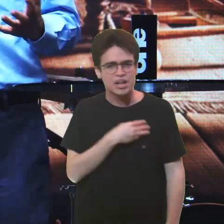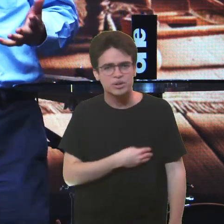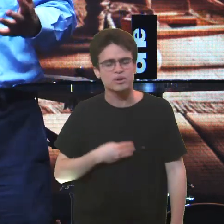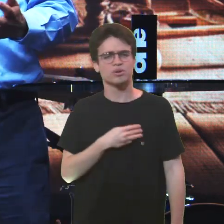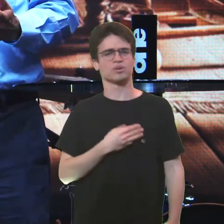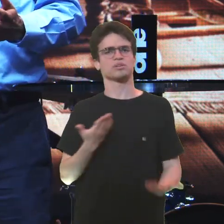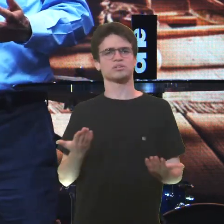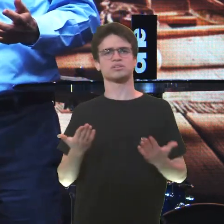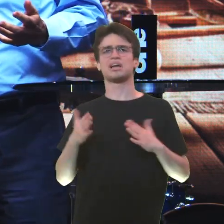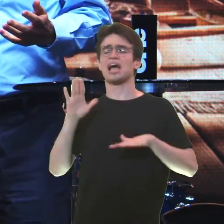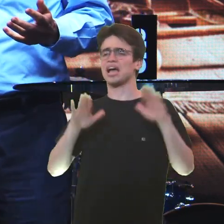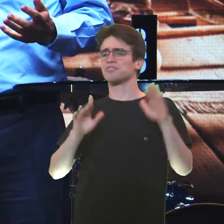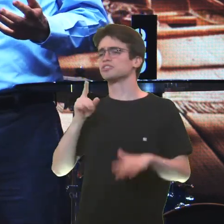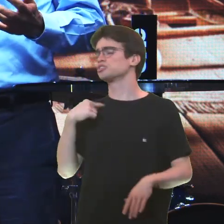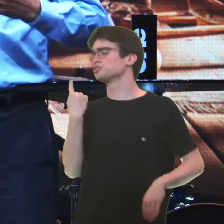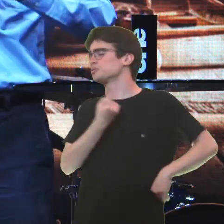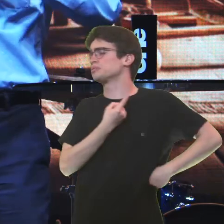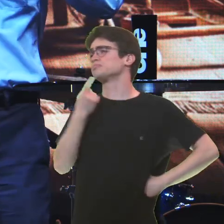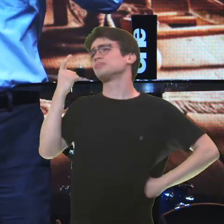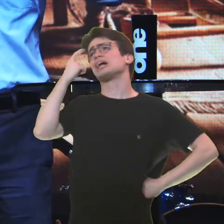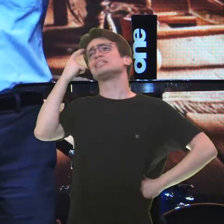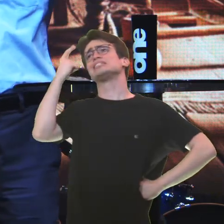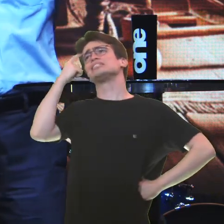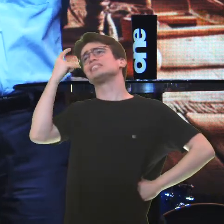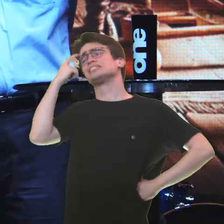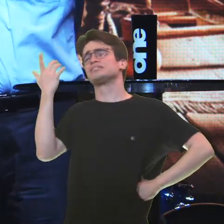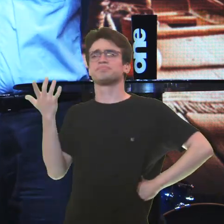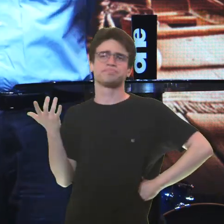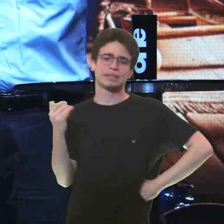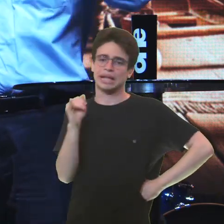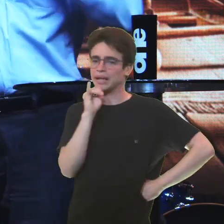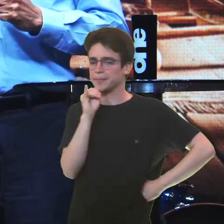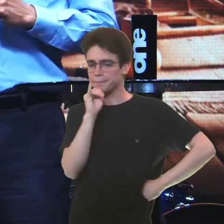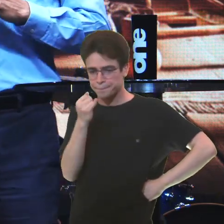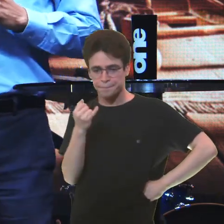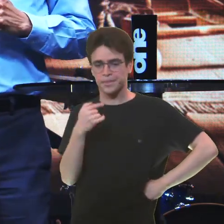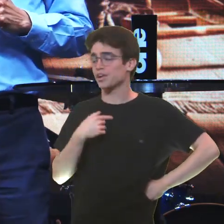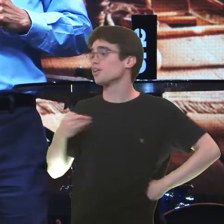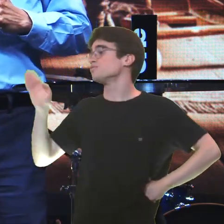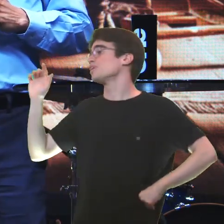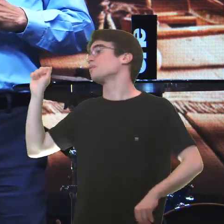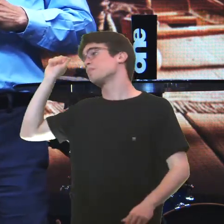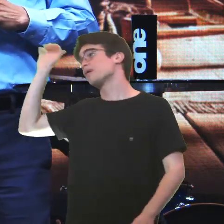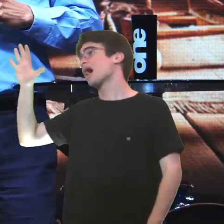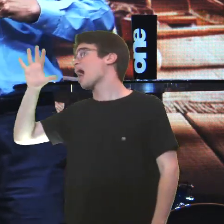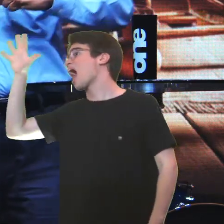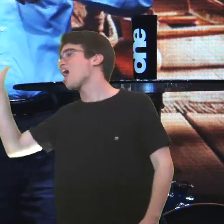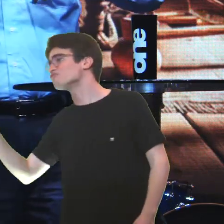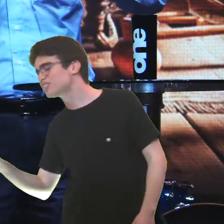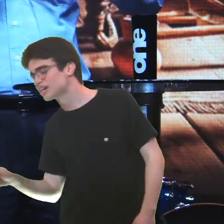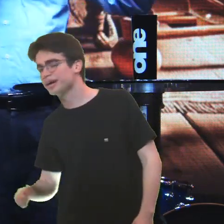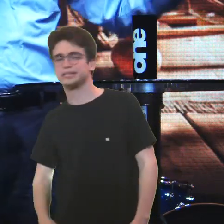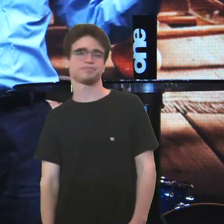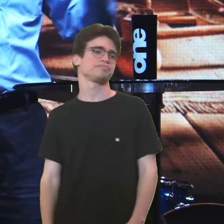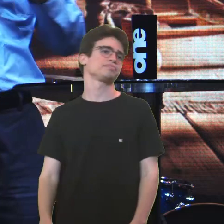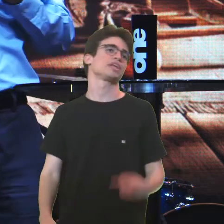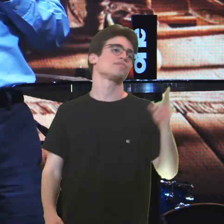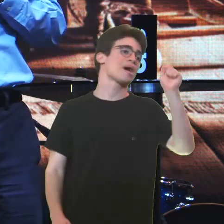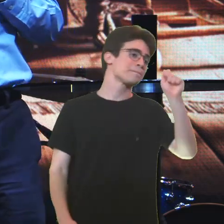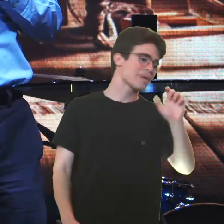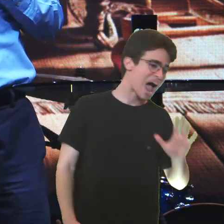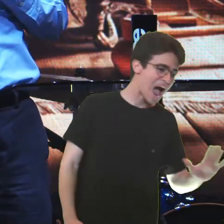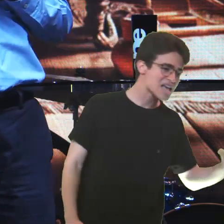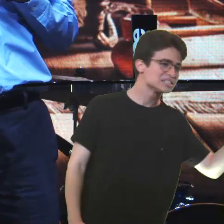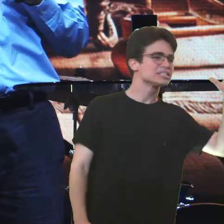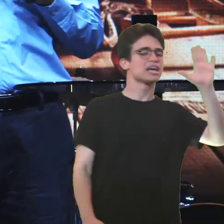usualmente pensamos normalmente pensamos en ir, por ejemplo, em ir, por a exemplo, África, para a África, ir a Asia, ir